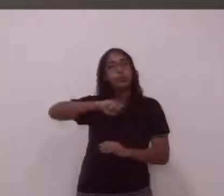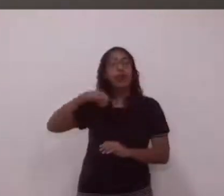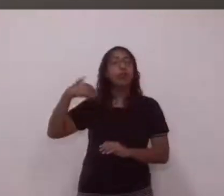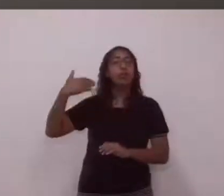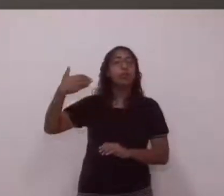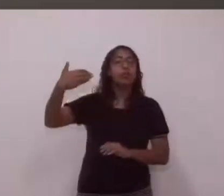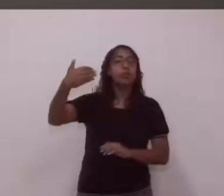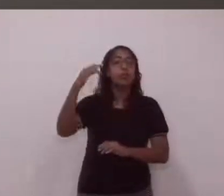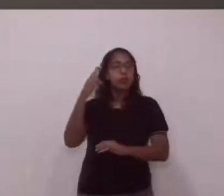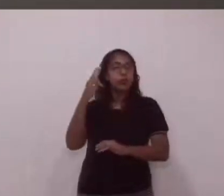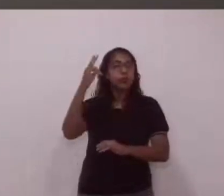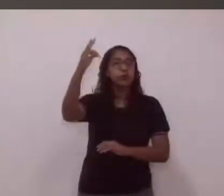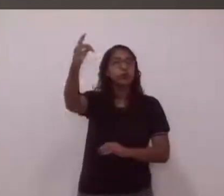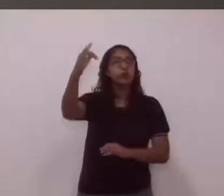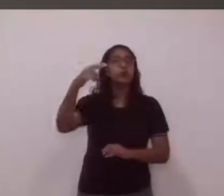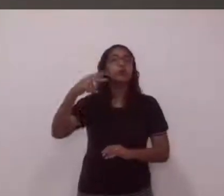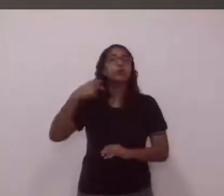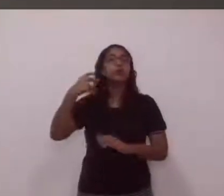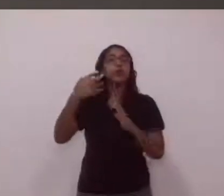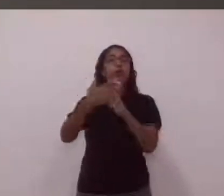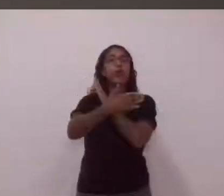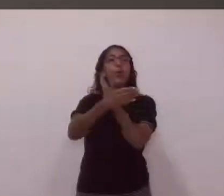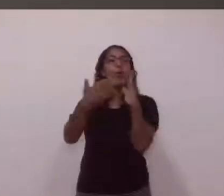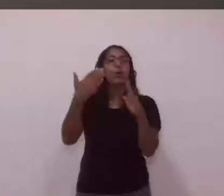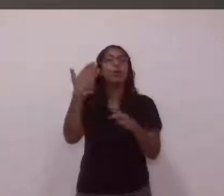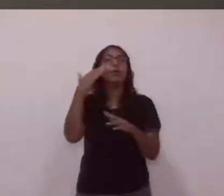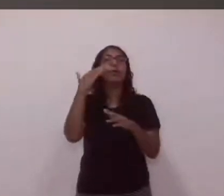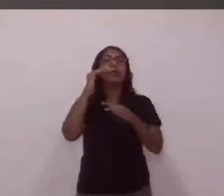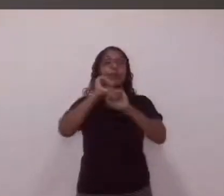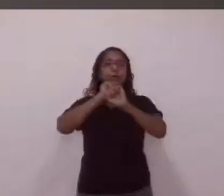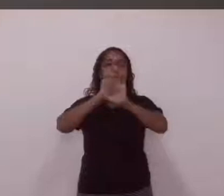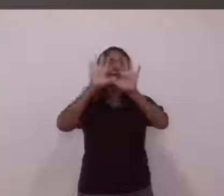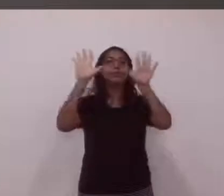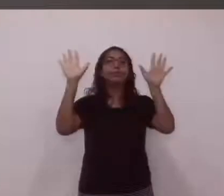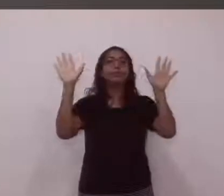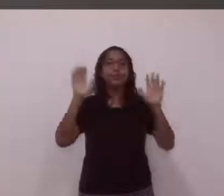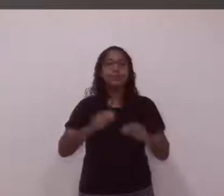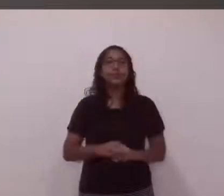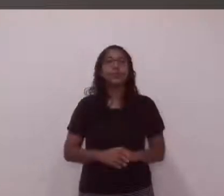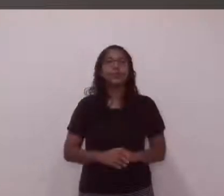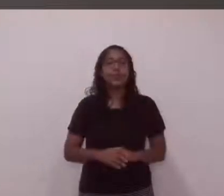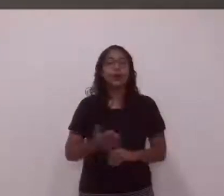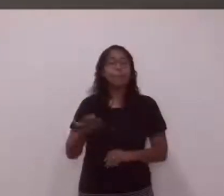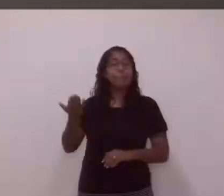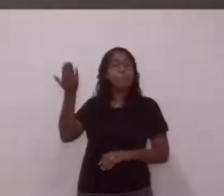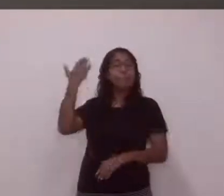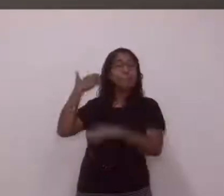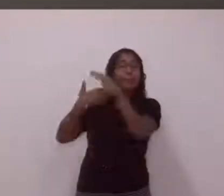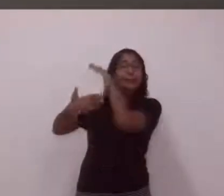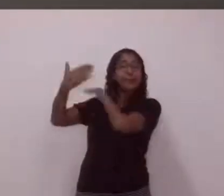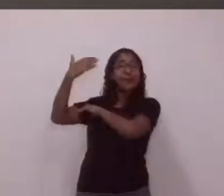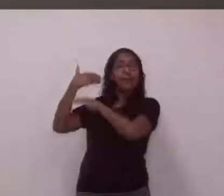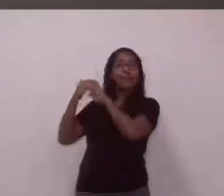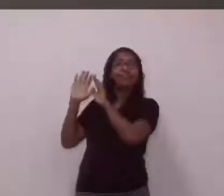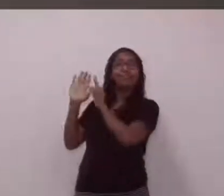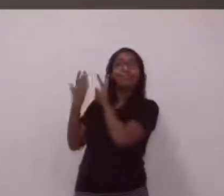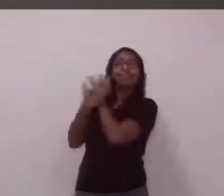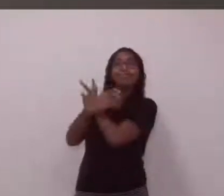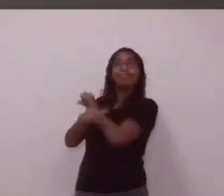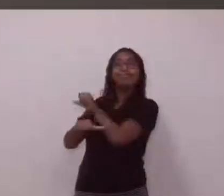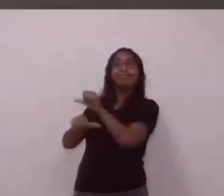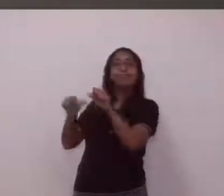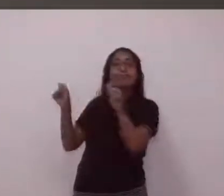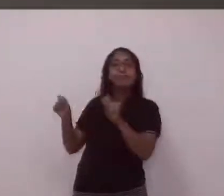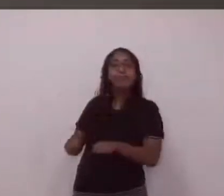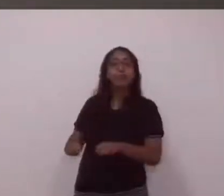hoje que vai entender que algumas ações no passado poderiam ser diferentes quando o vereador Nil Ramos